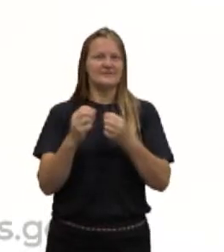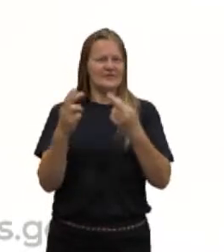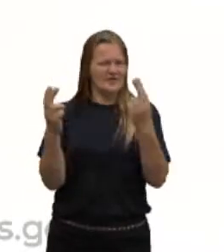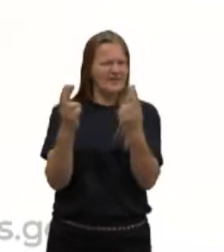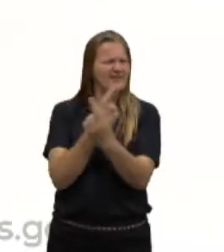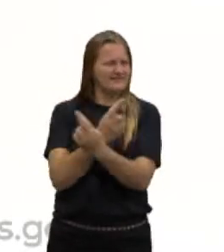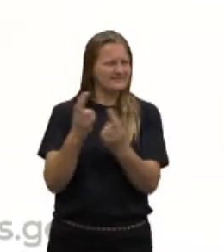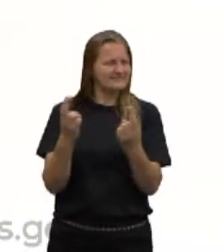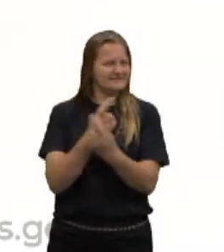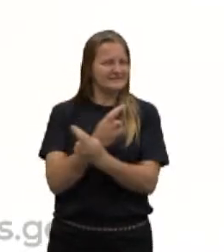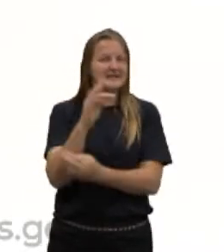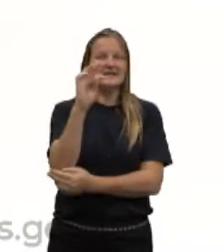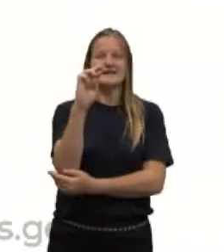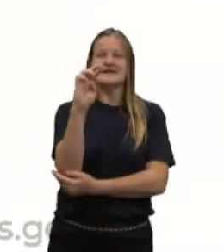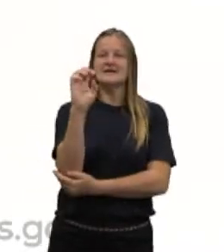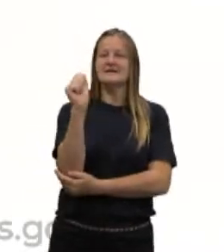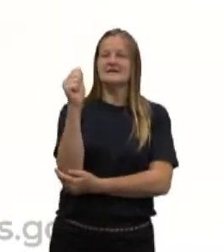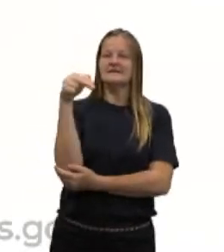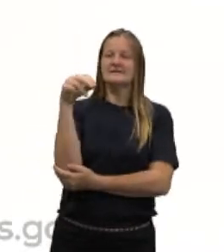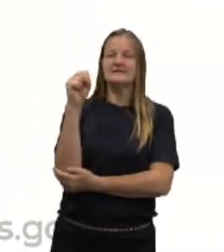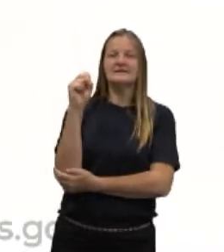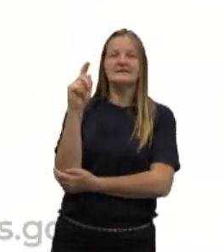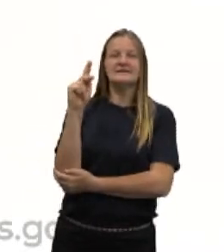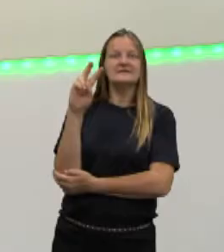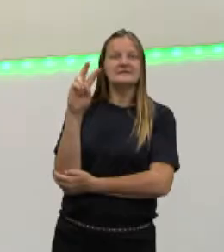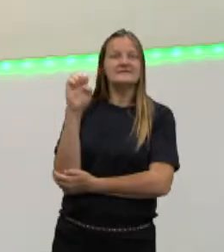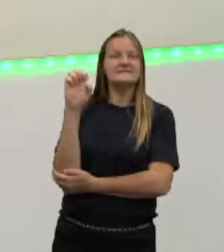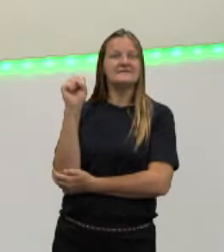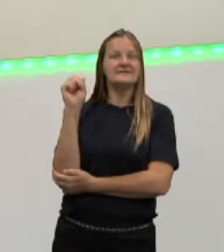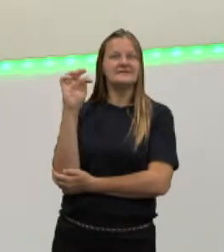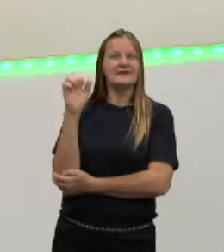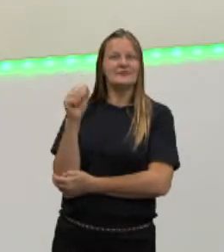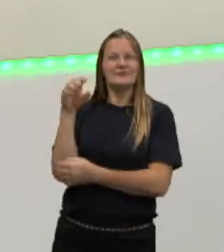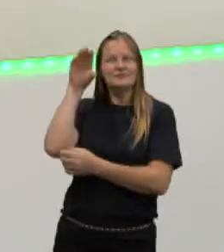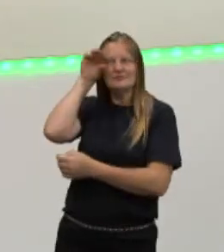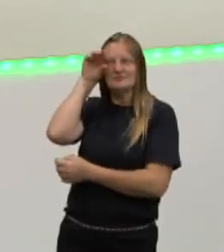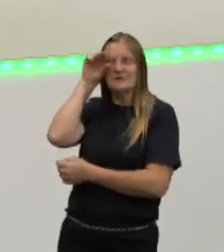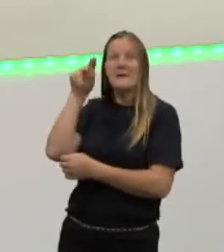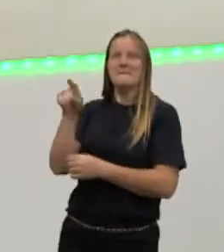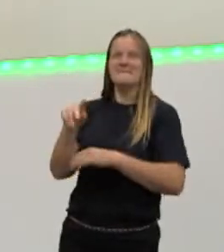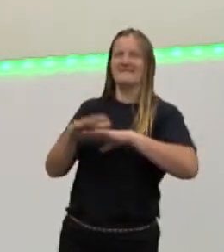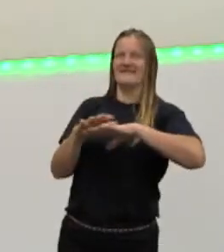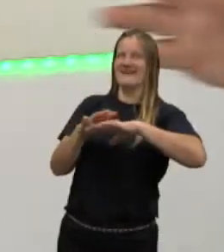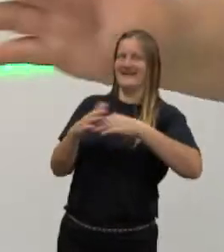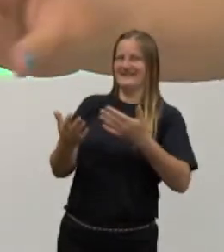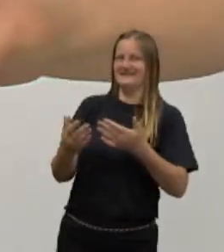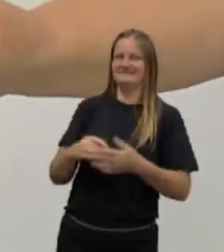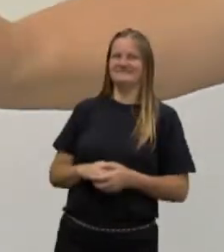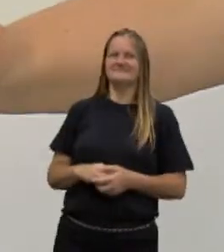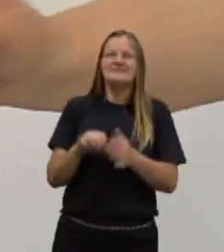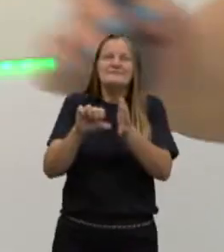relação? Com certeza. Eu estava ali tentando, né? Digo, porque